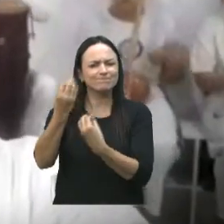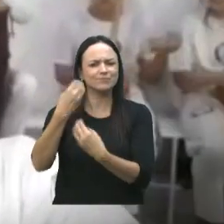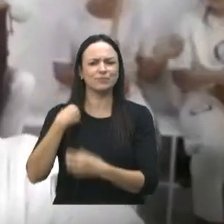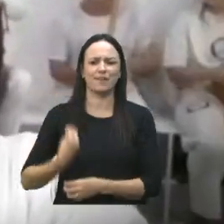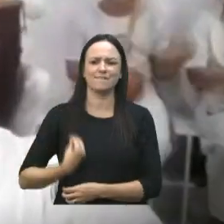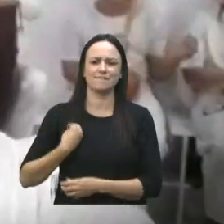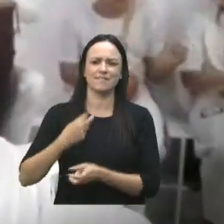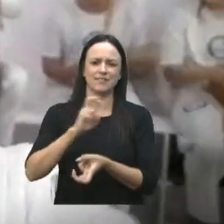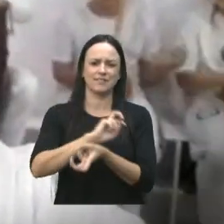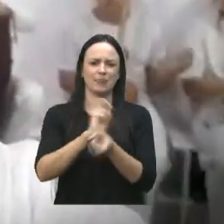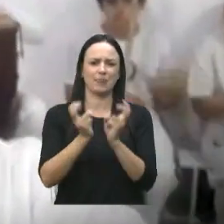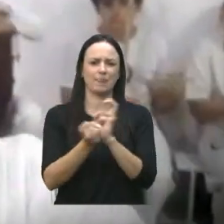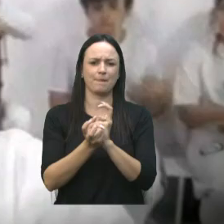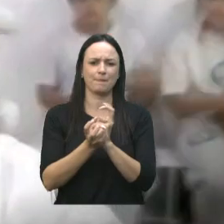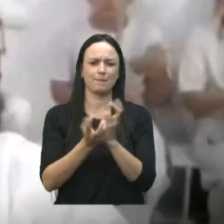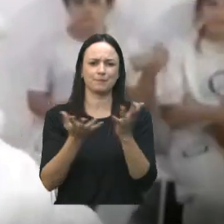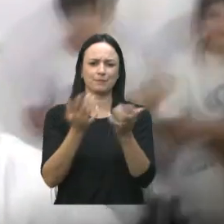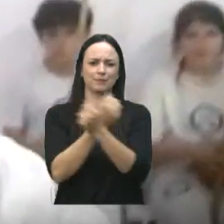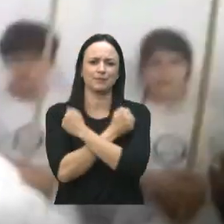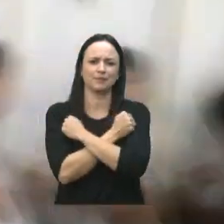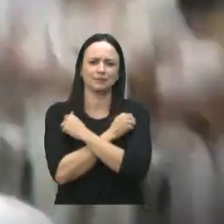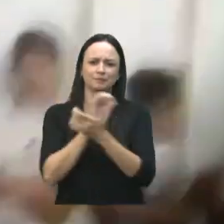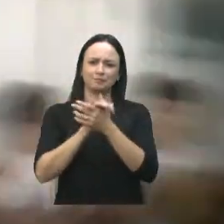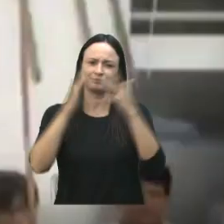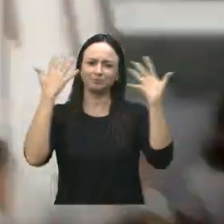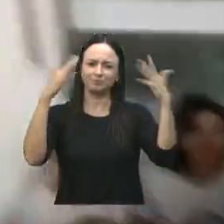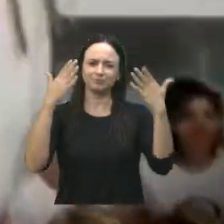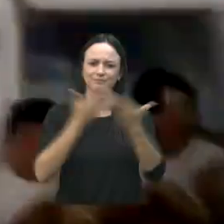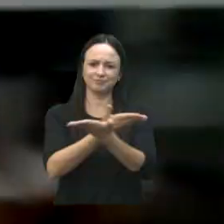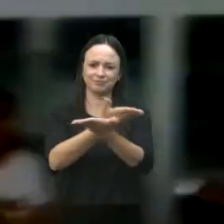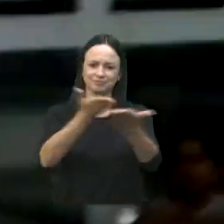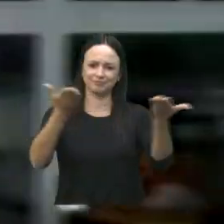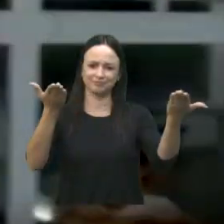capoeira, tá bom? Um grande abraço, parabéns aí para você.